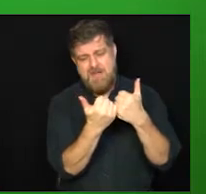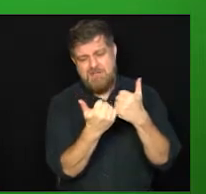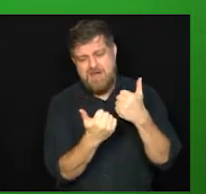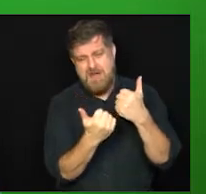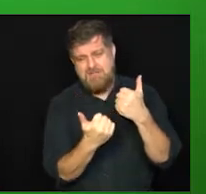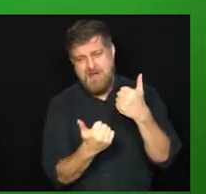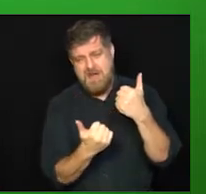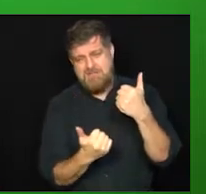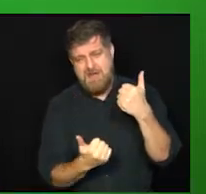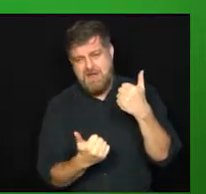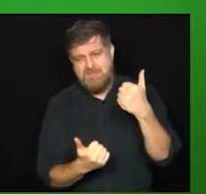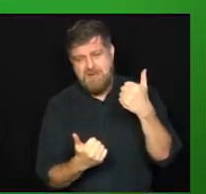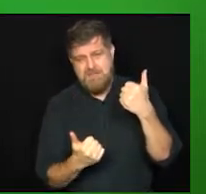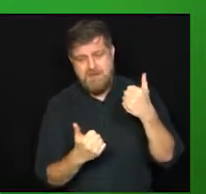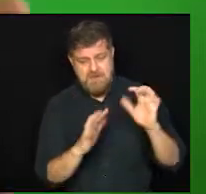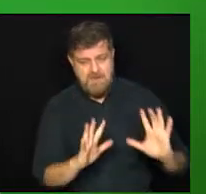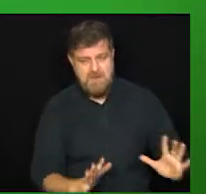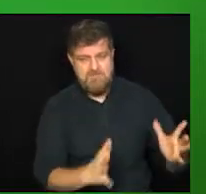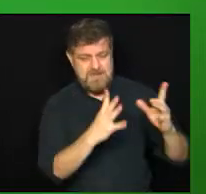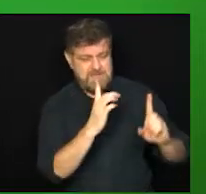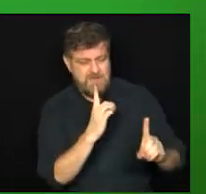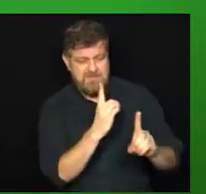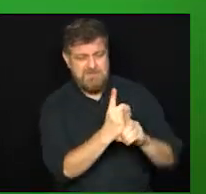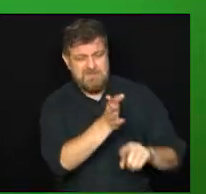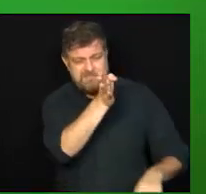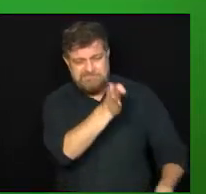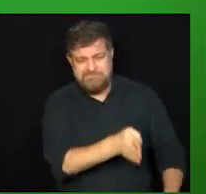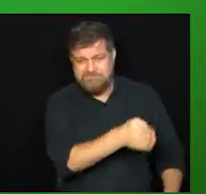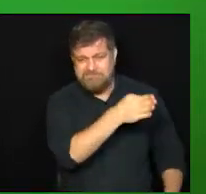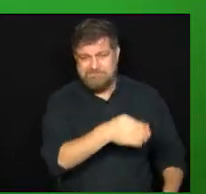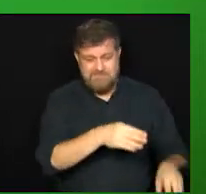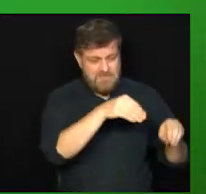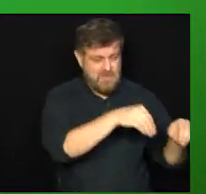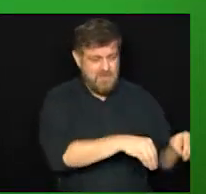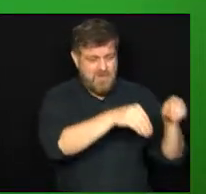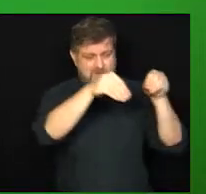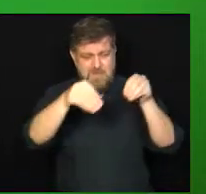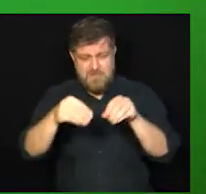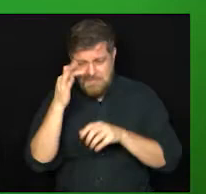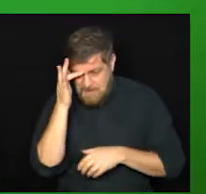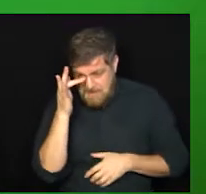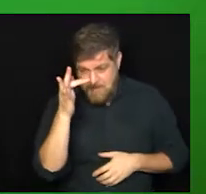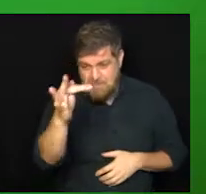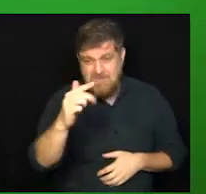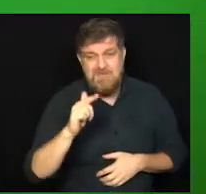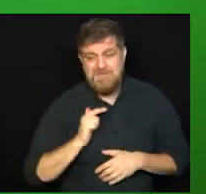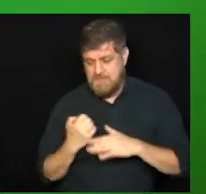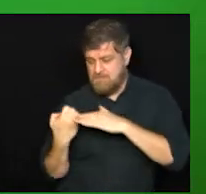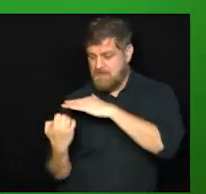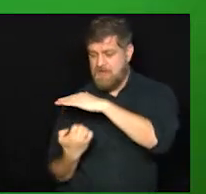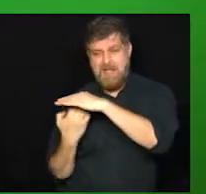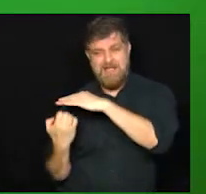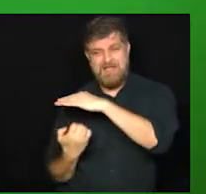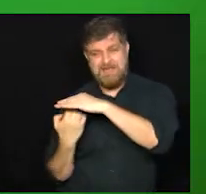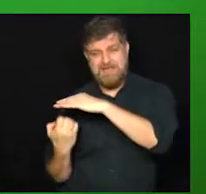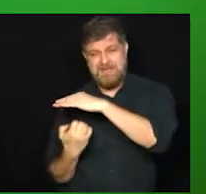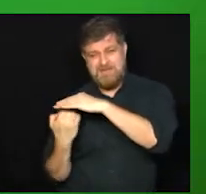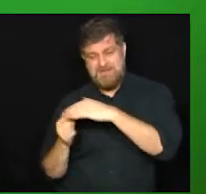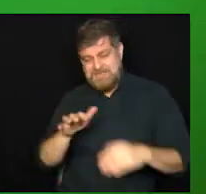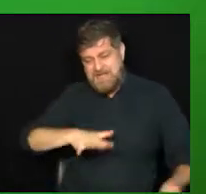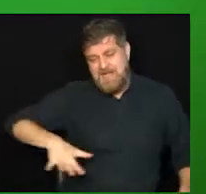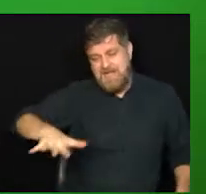eventos adiados ou cancelados, inúmeras empresas vinculadas ao